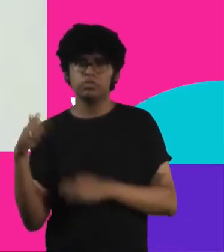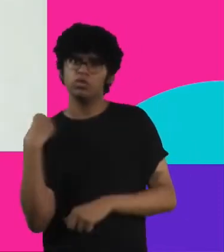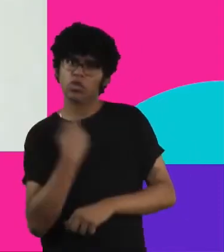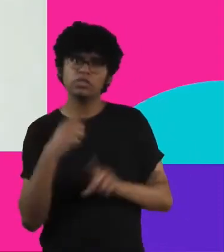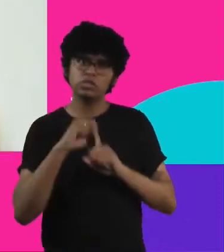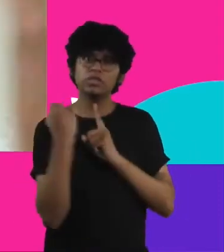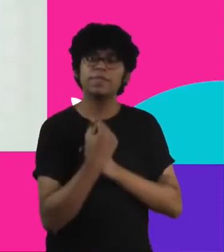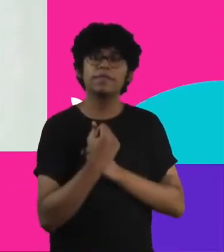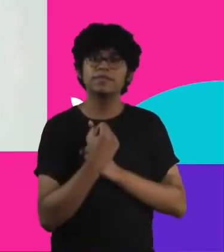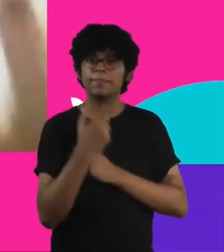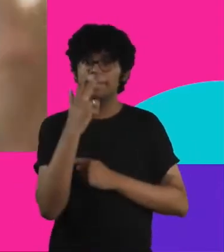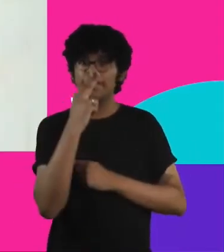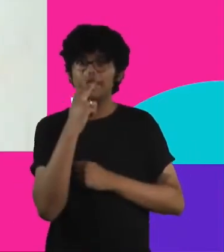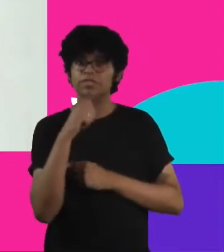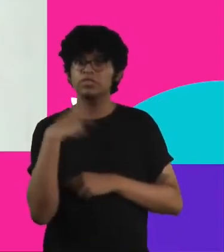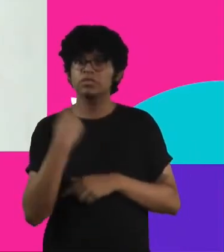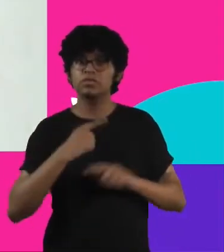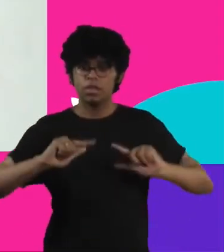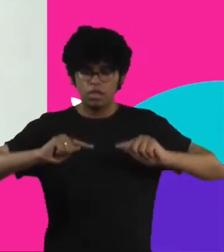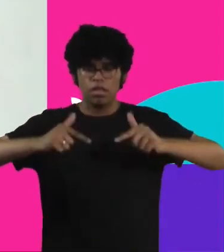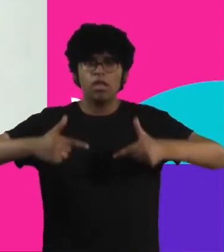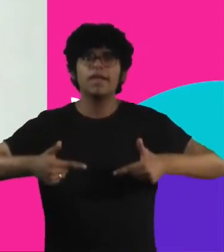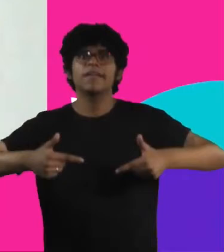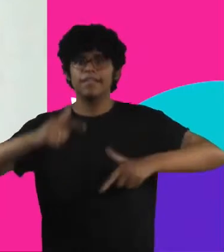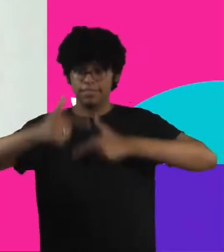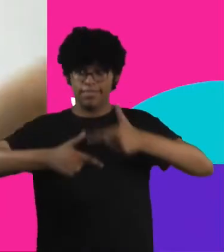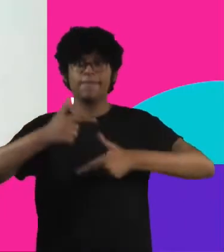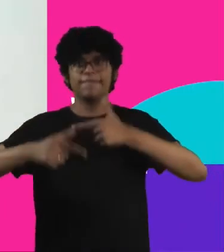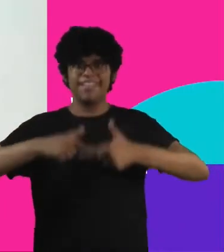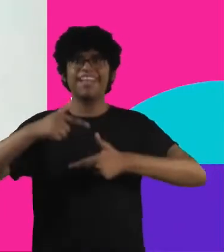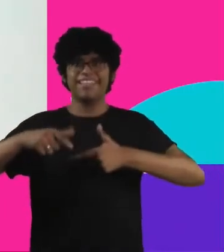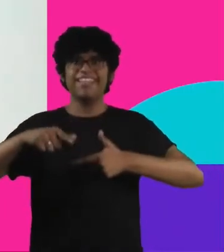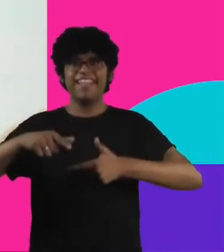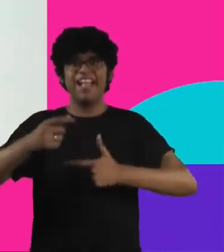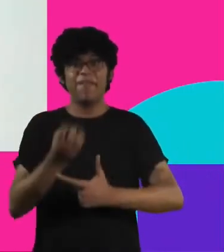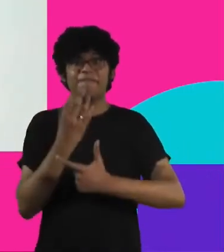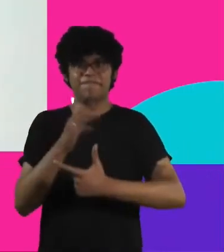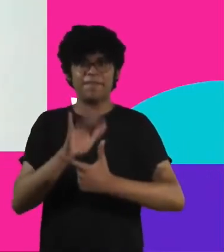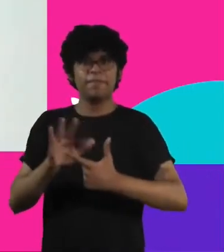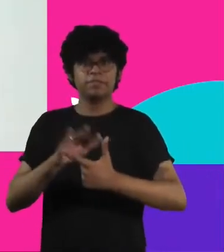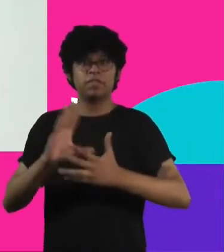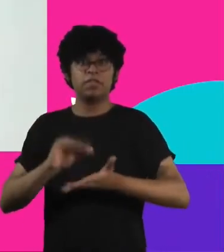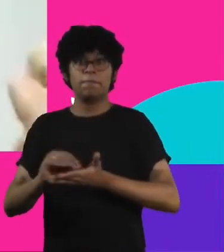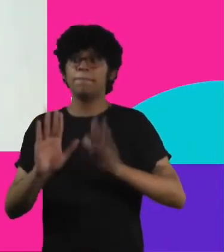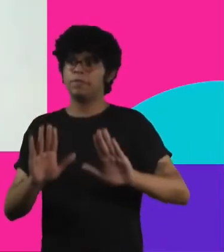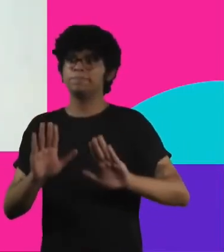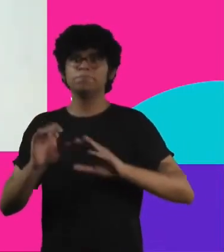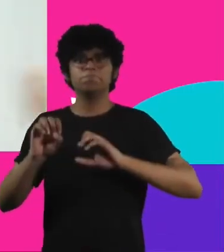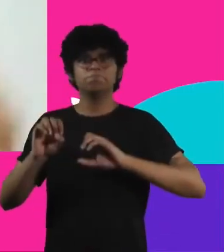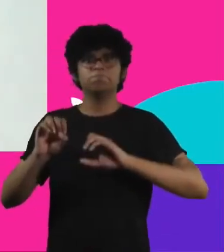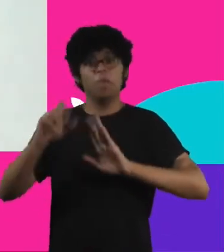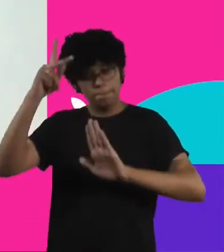a gente acaba também atuando para trabalhar não só na alfabetização de dados, mas também em programas de ensino de